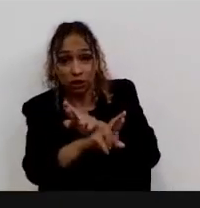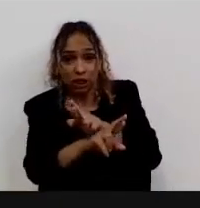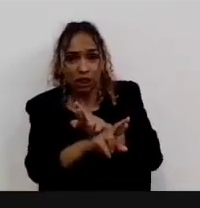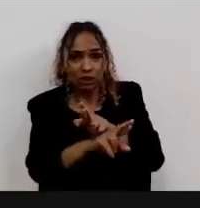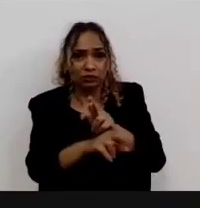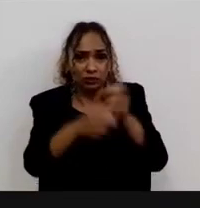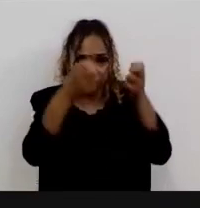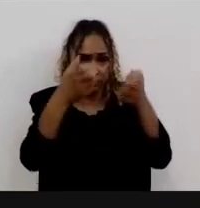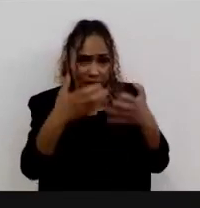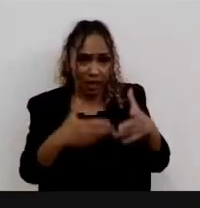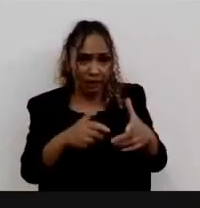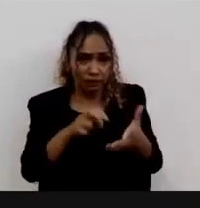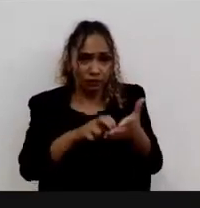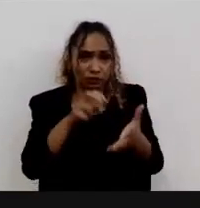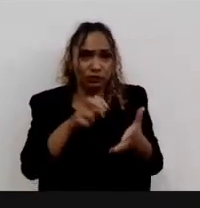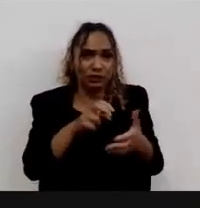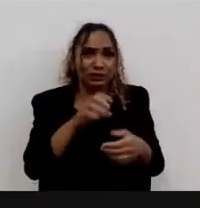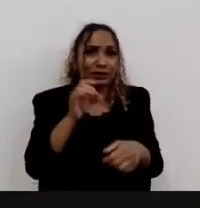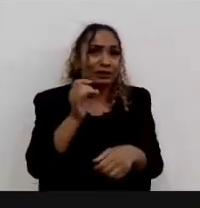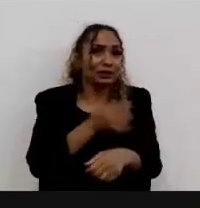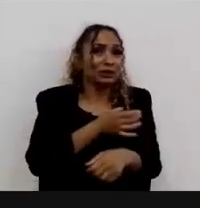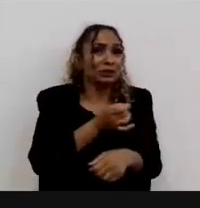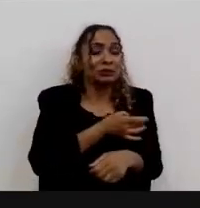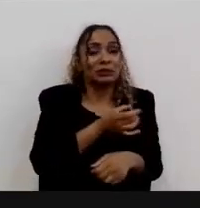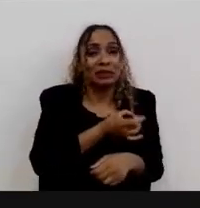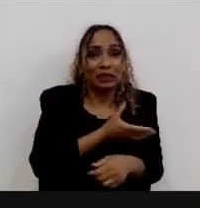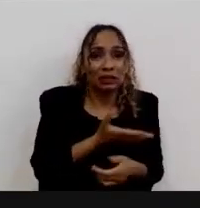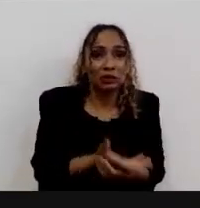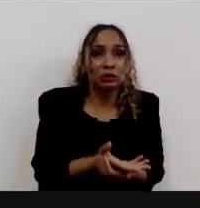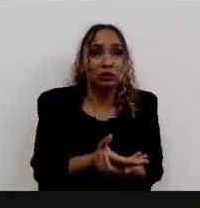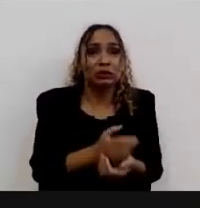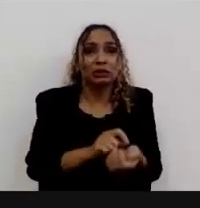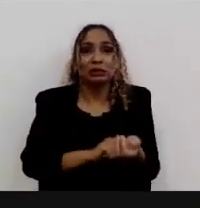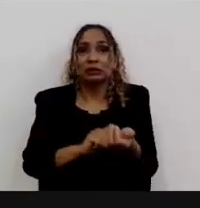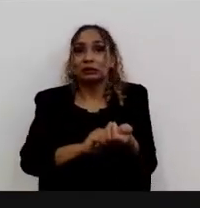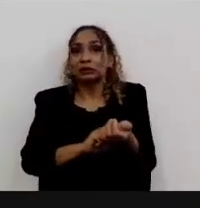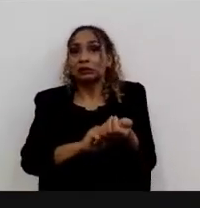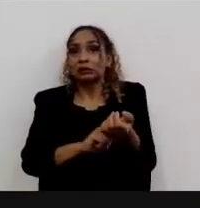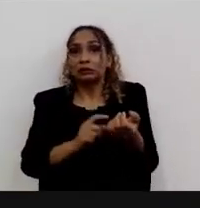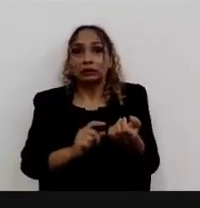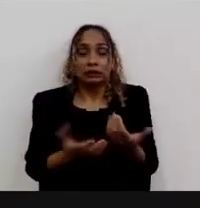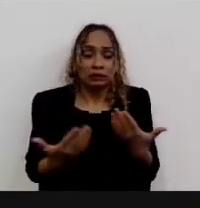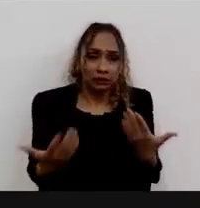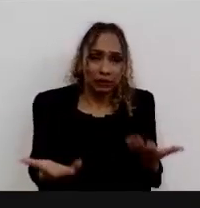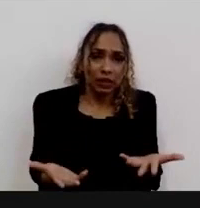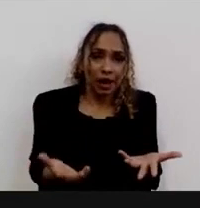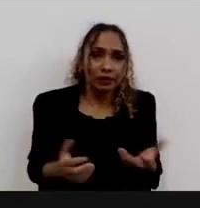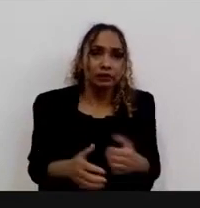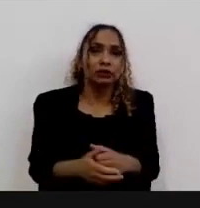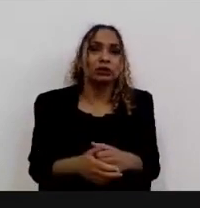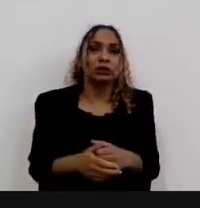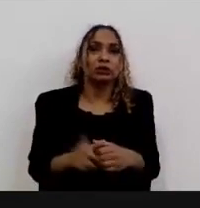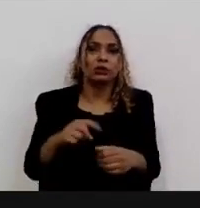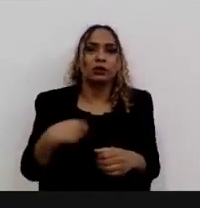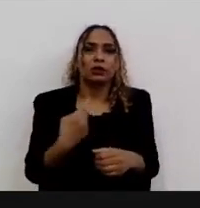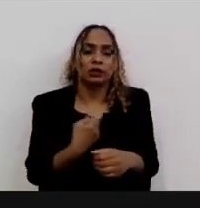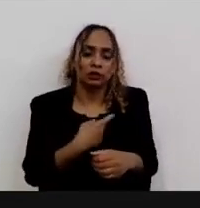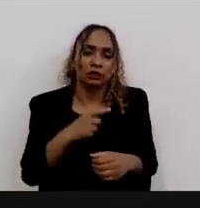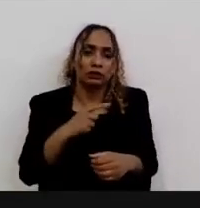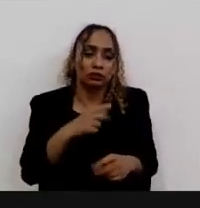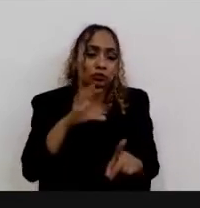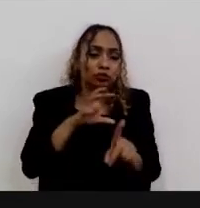hoje de manhã aqui no trabalho, do medo, da ansiedade, porque a gente teme aquilo que nós